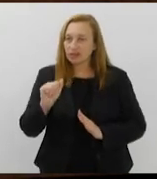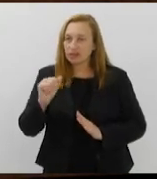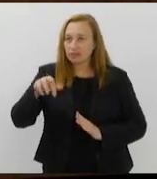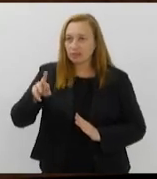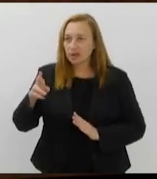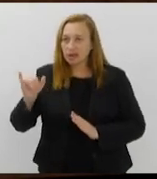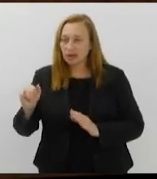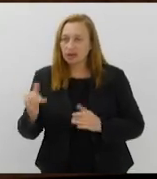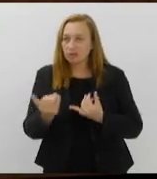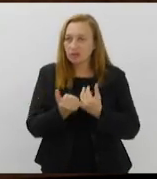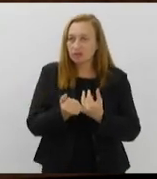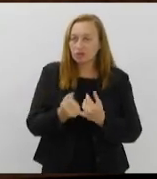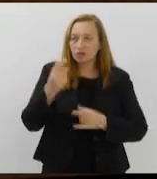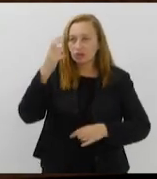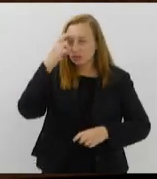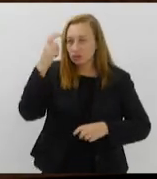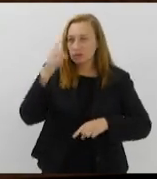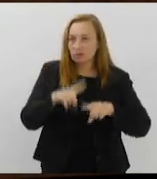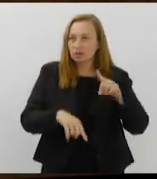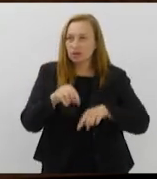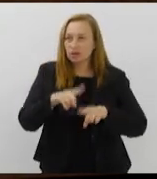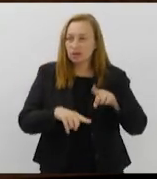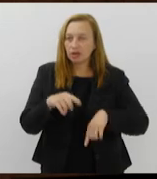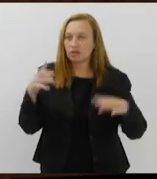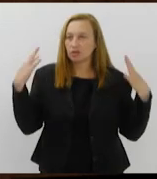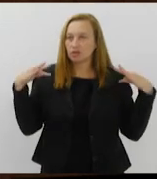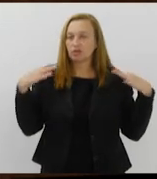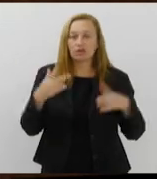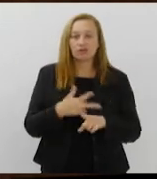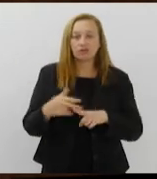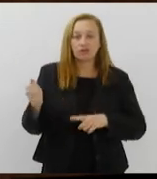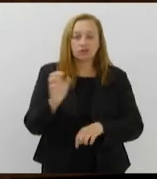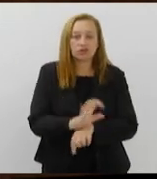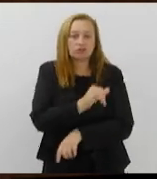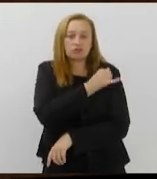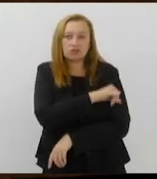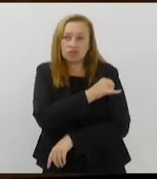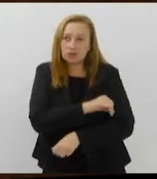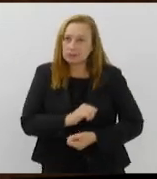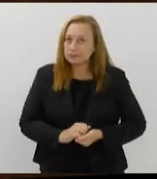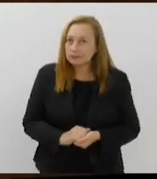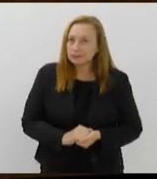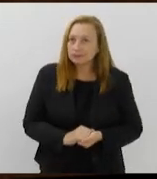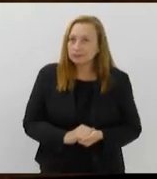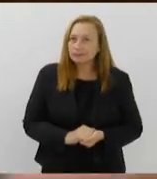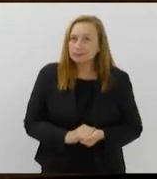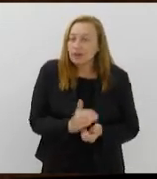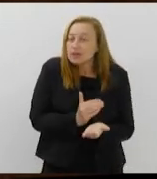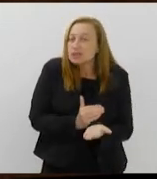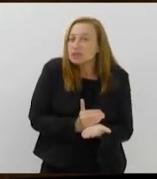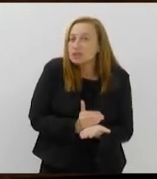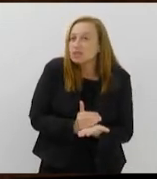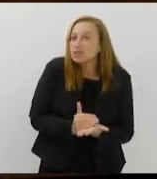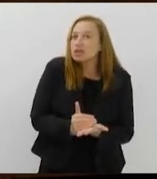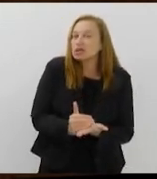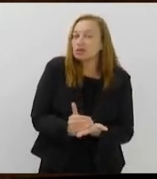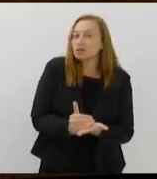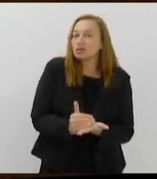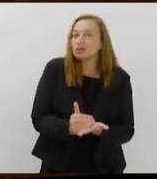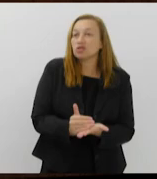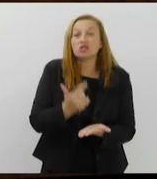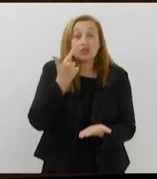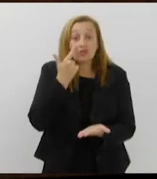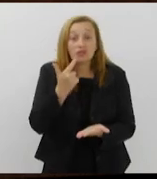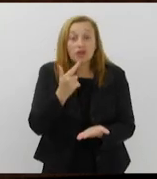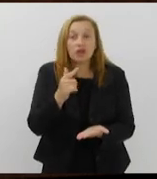patrimônio cultural, material e turístico é uma grande vitória para o Estado do Rio de Janeiro. Desde a sua inauguração, a gente vê que a